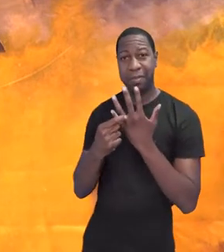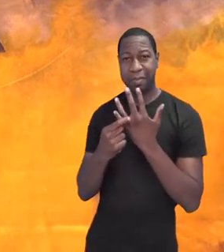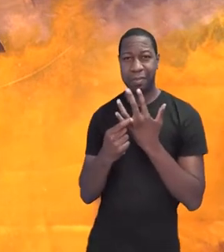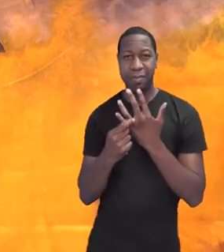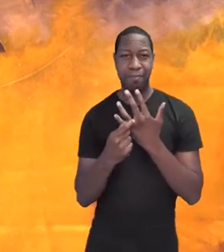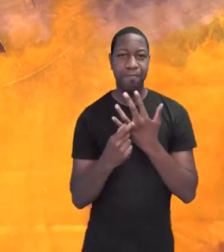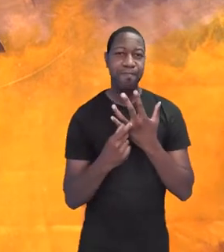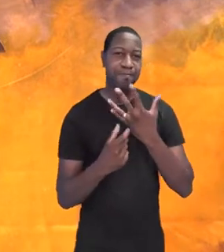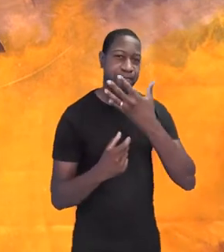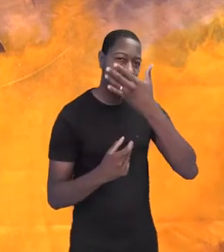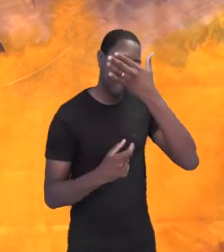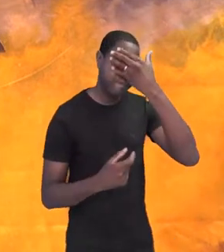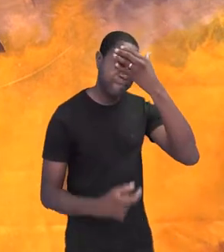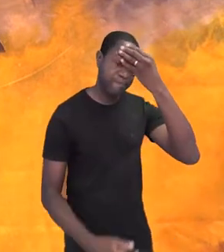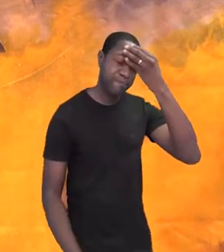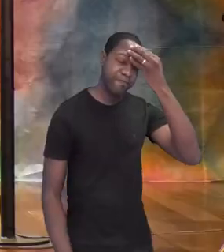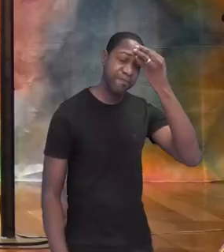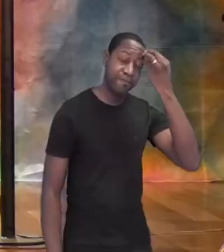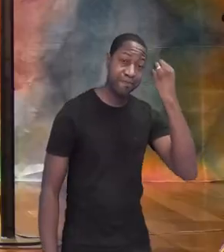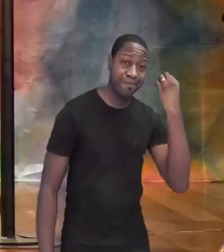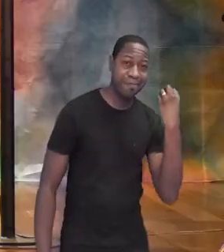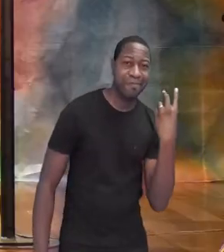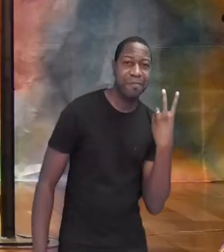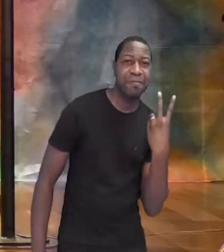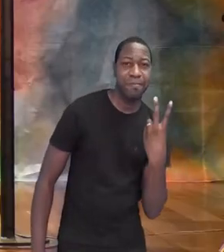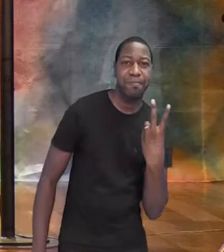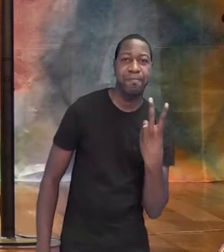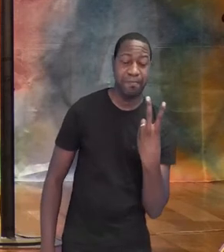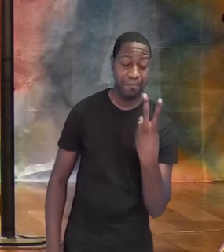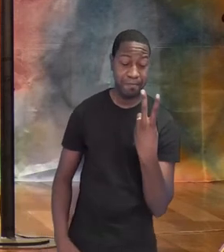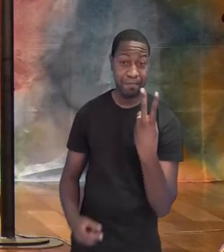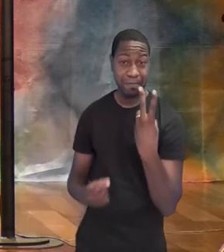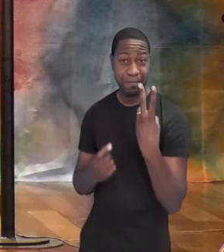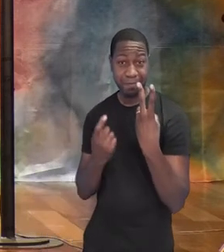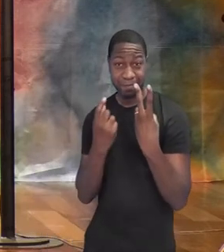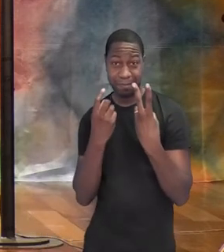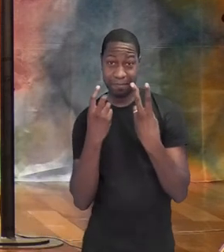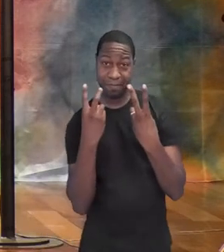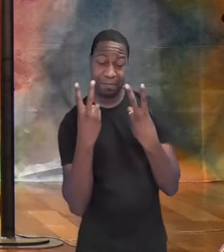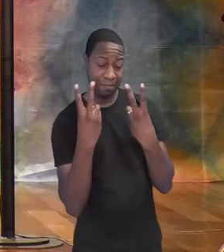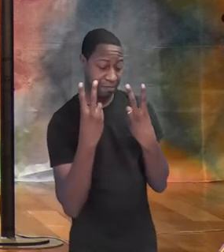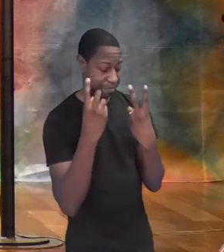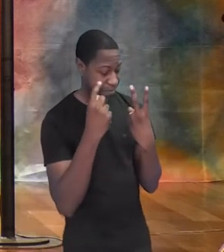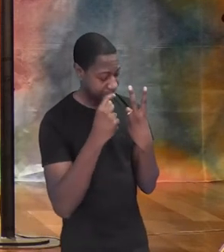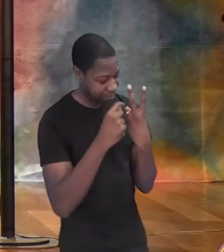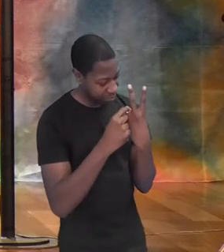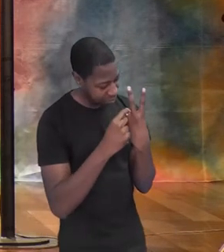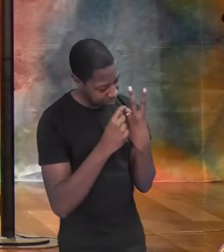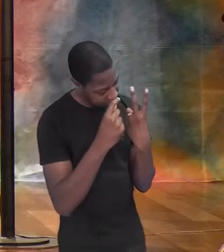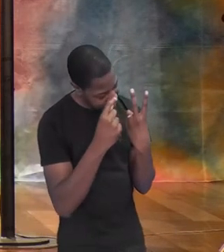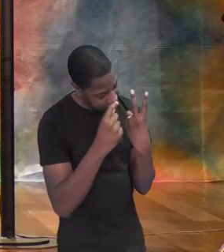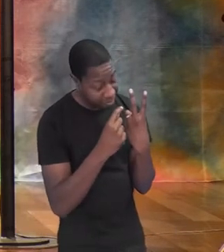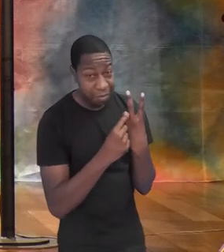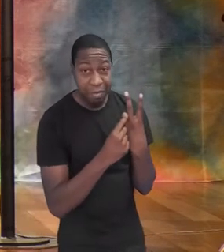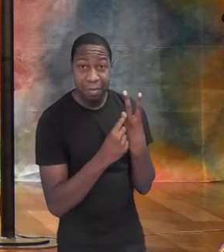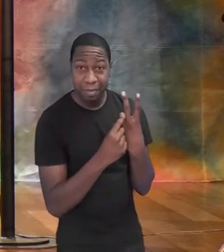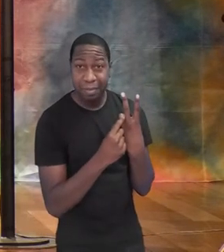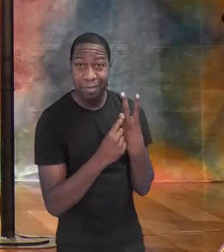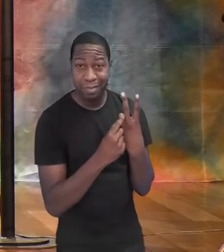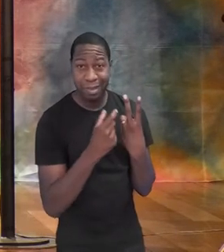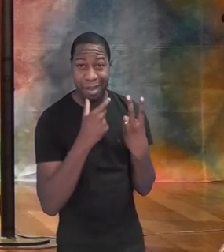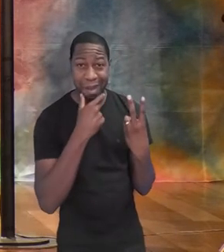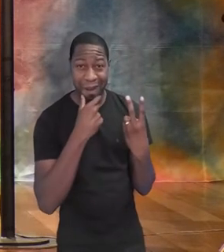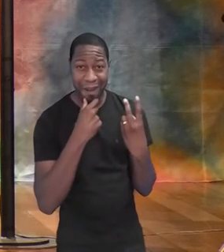a moça esqueceu, tinha duas alianças no dedo.